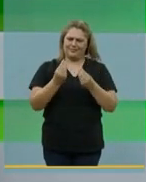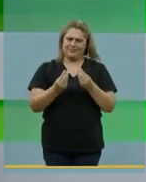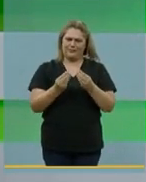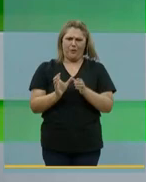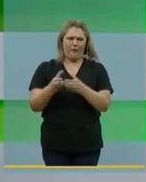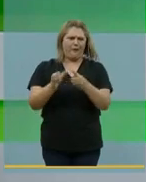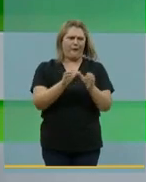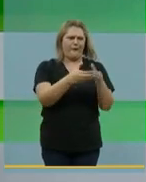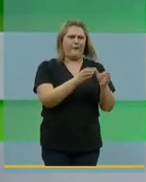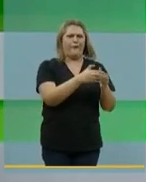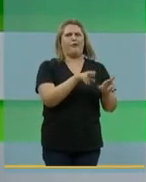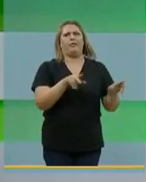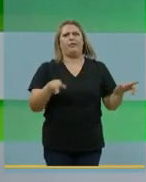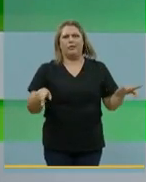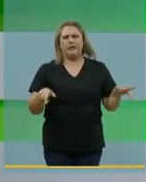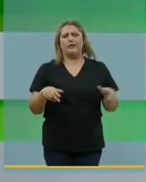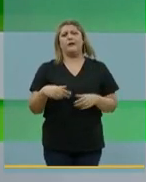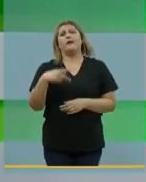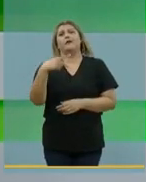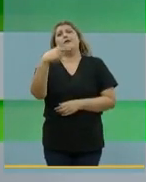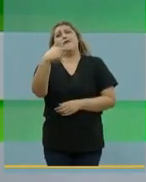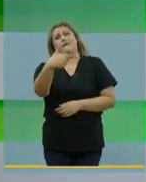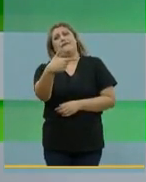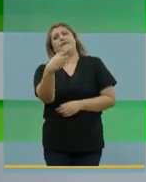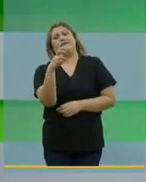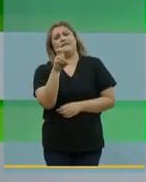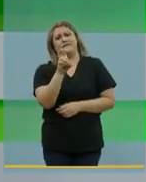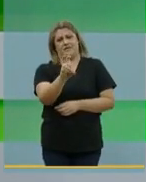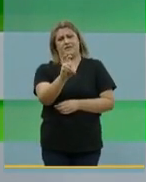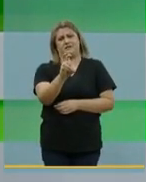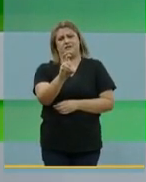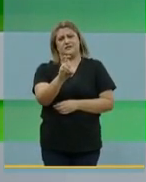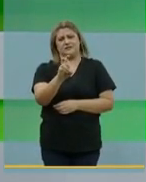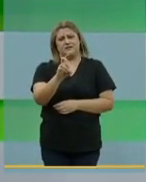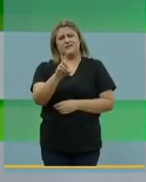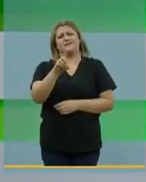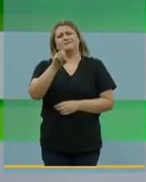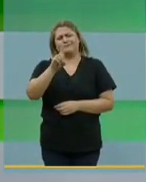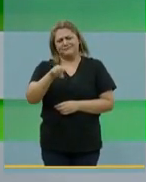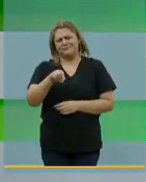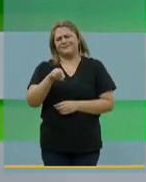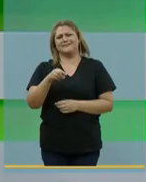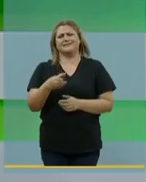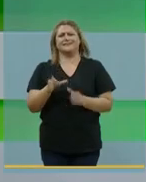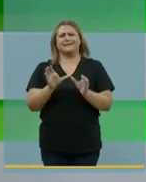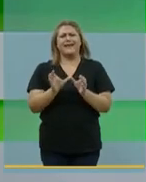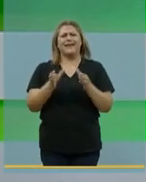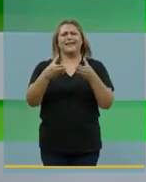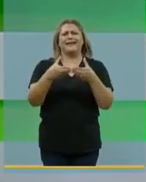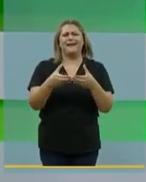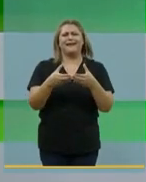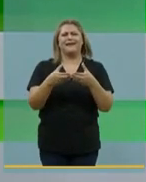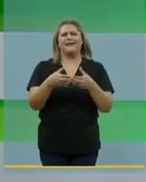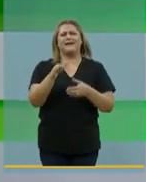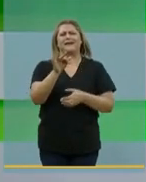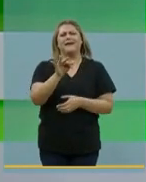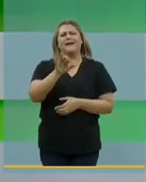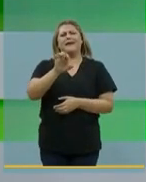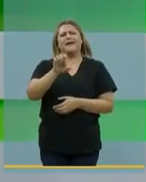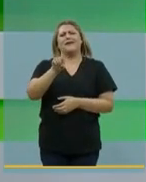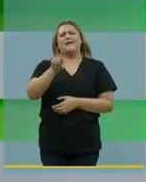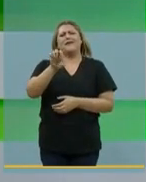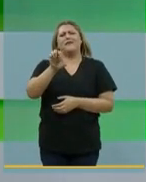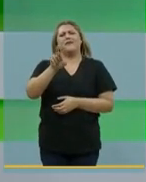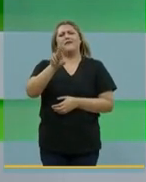isto 25 com representação na câmara federal tem uma boa notícia o congresso já aprovou